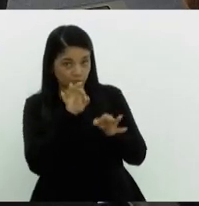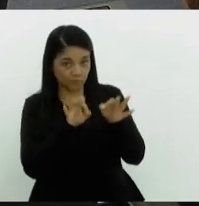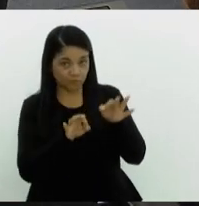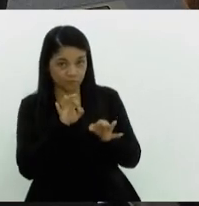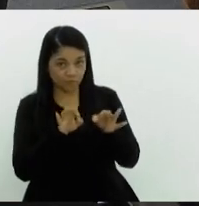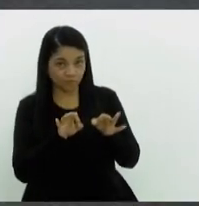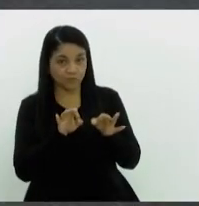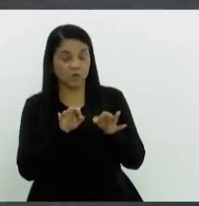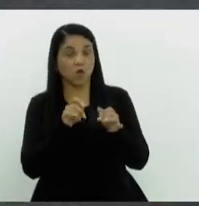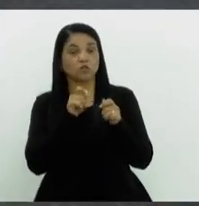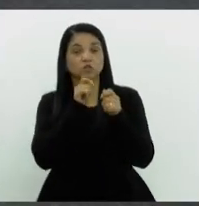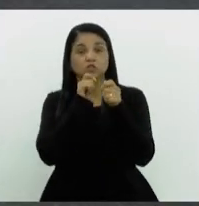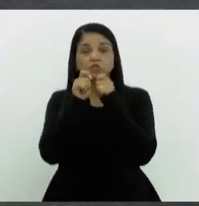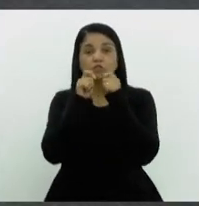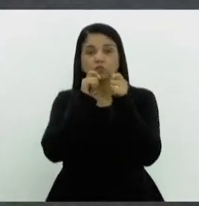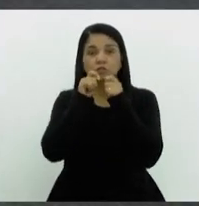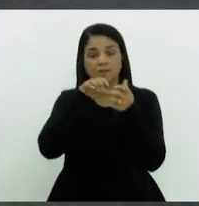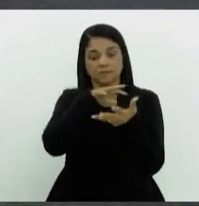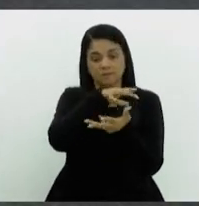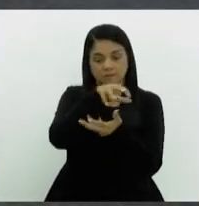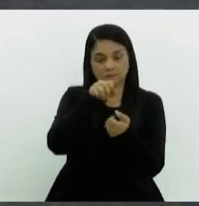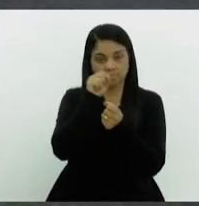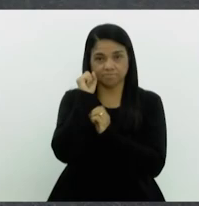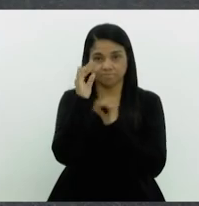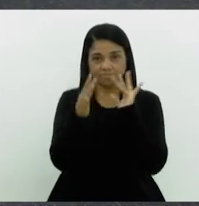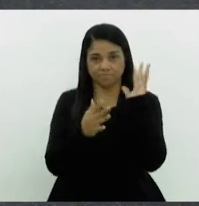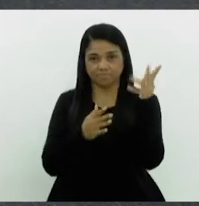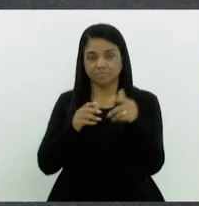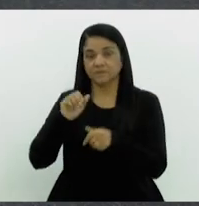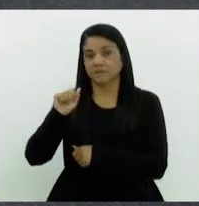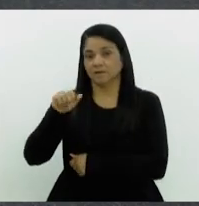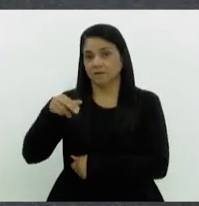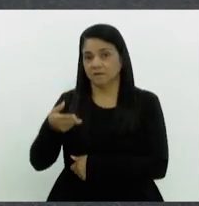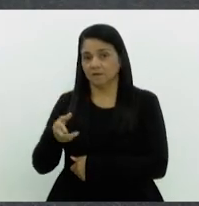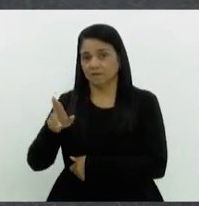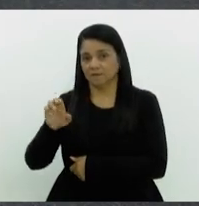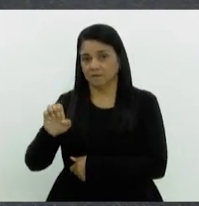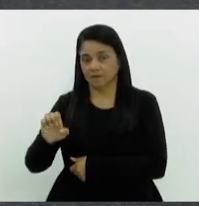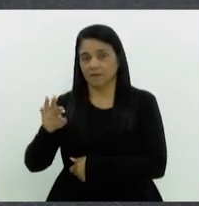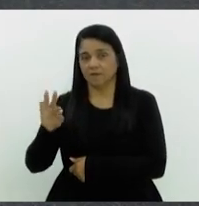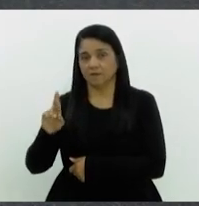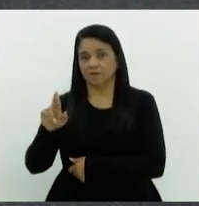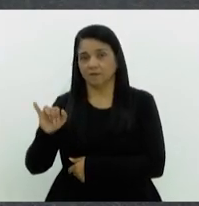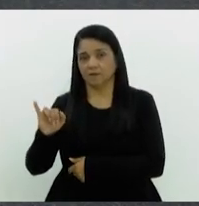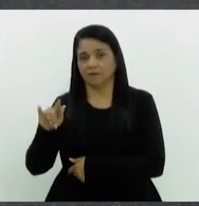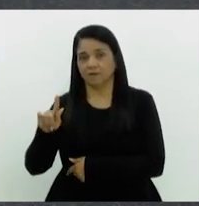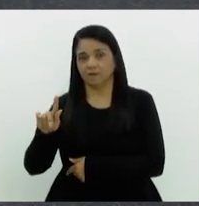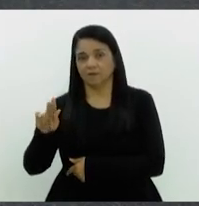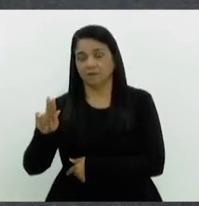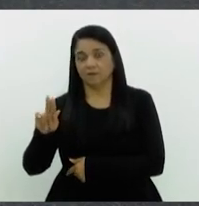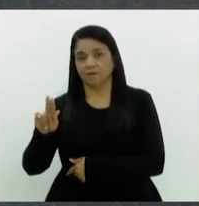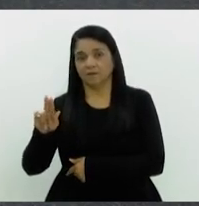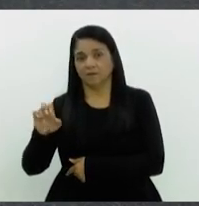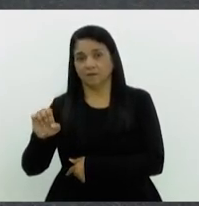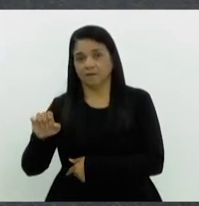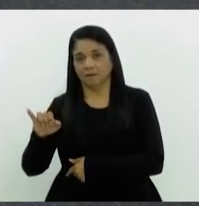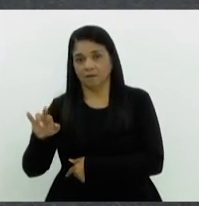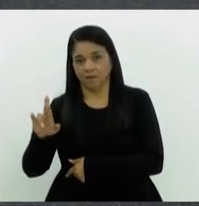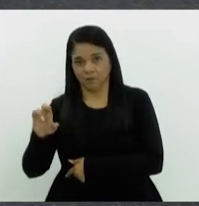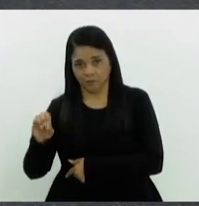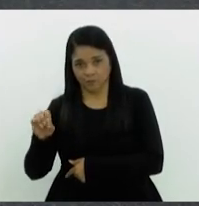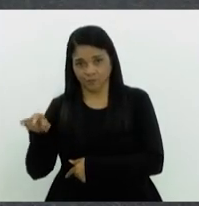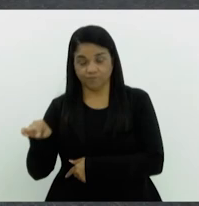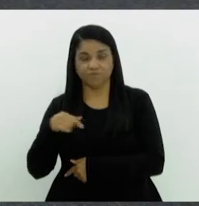ao jornalista ambiental André Trigueiro, que por mais, talvez, até as mesmas